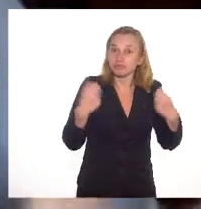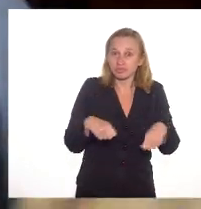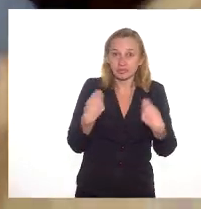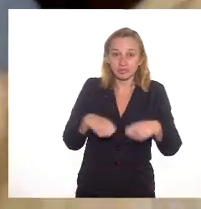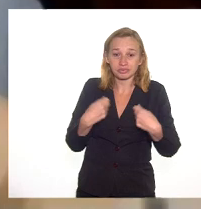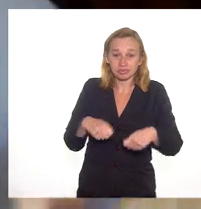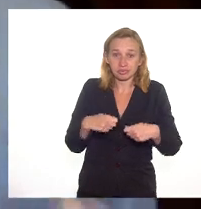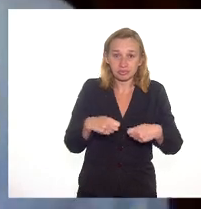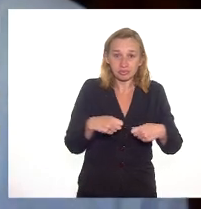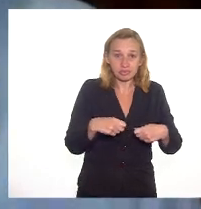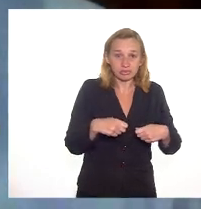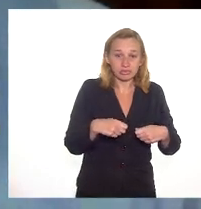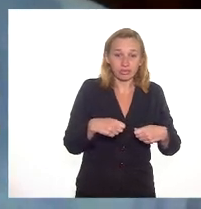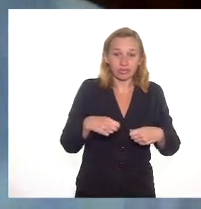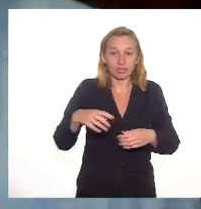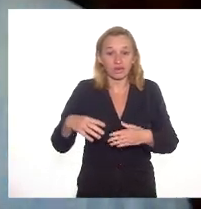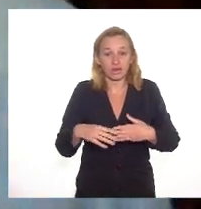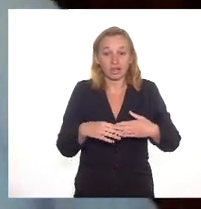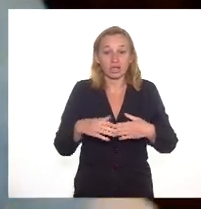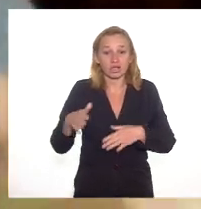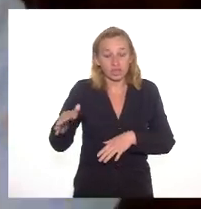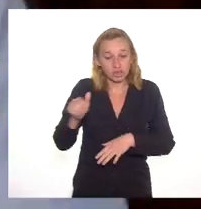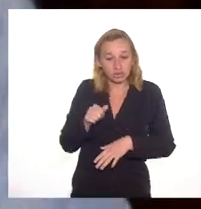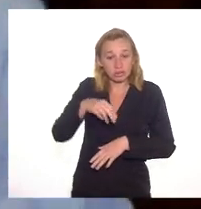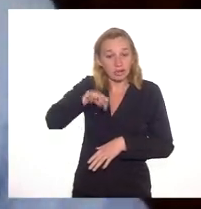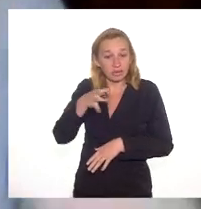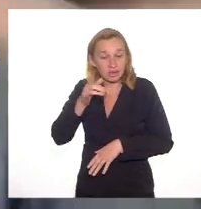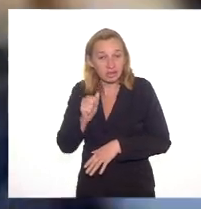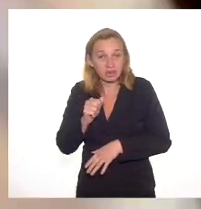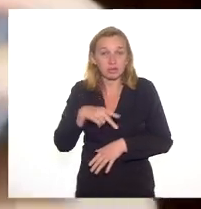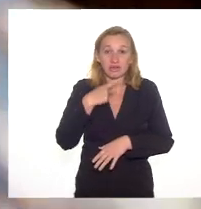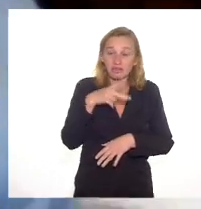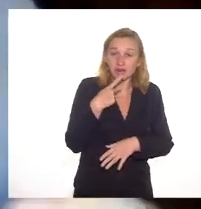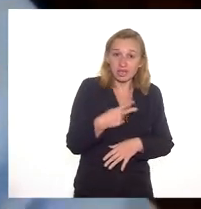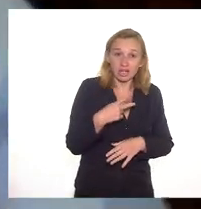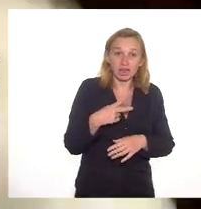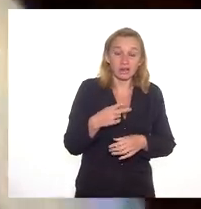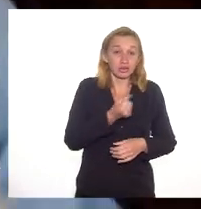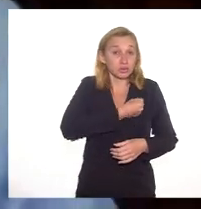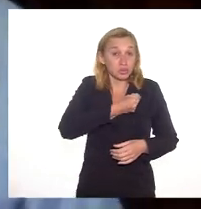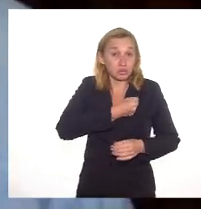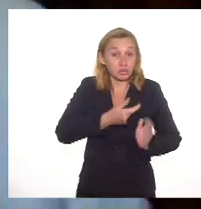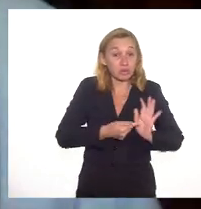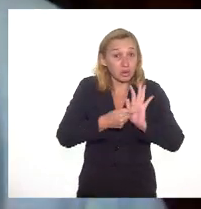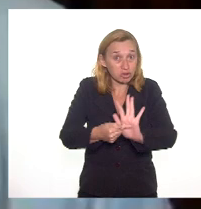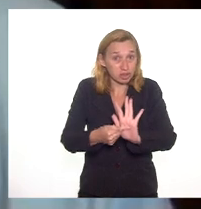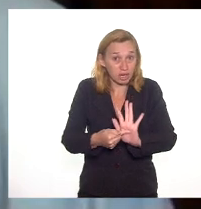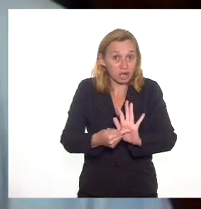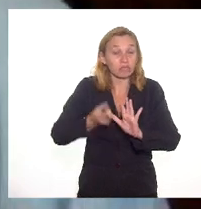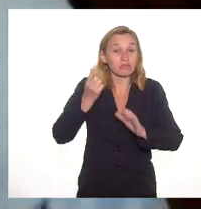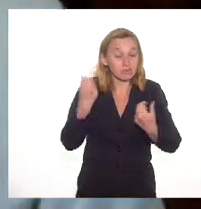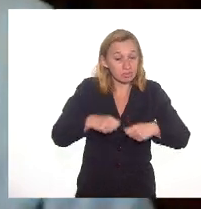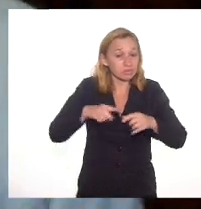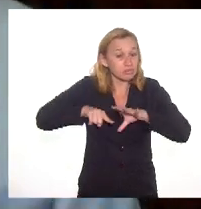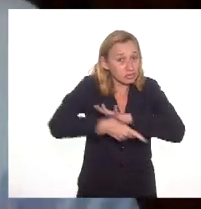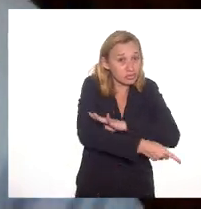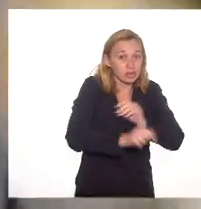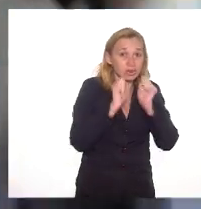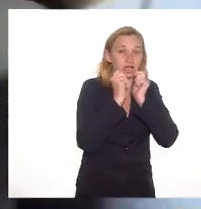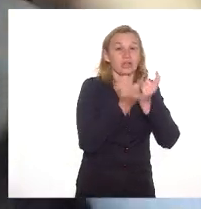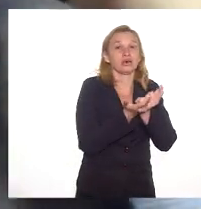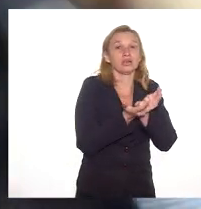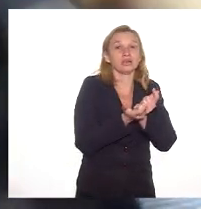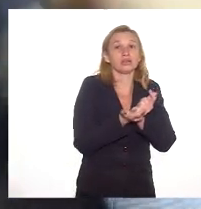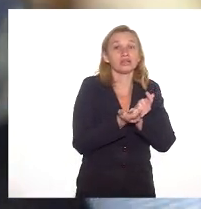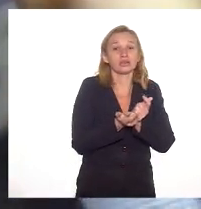precisamos trazer a ministra para falar, trazer esses dados, e nós precisamos aprofundar isso na LERJ. Aprofundar.